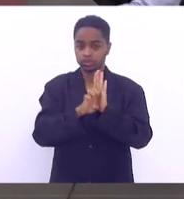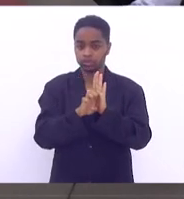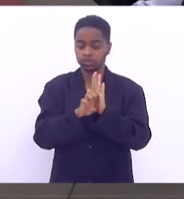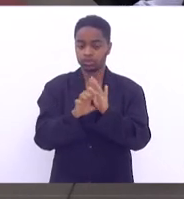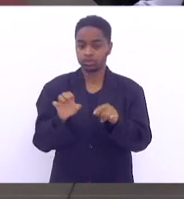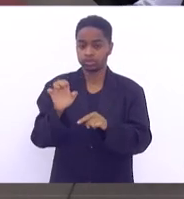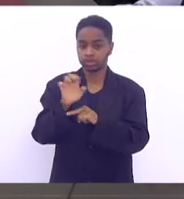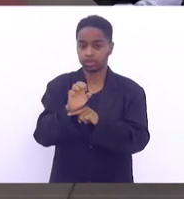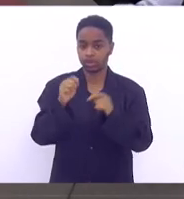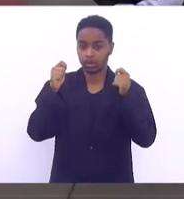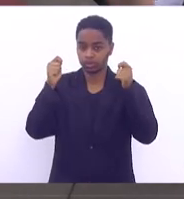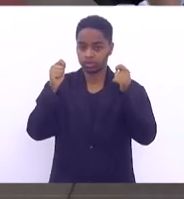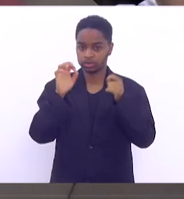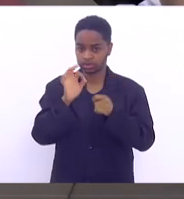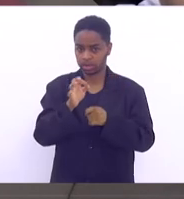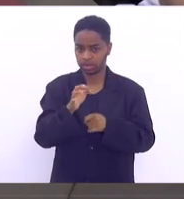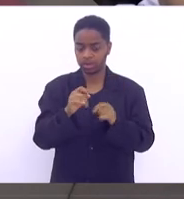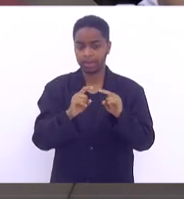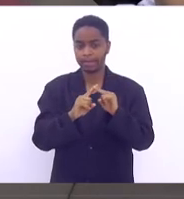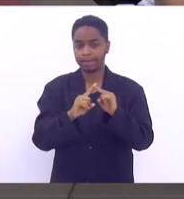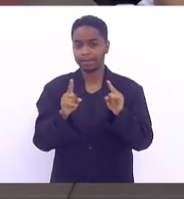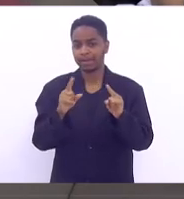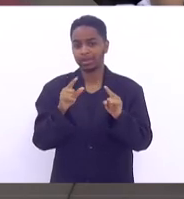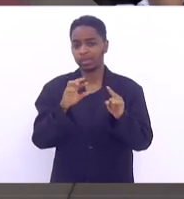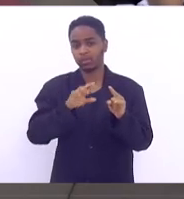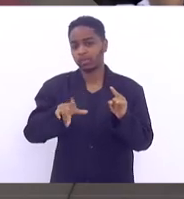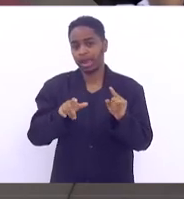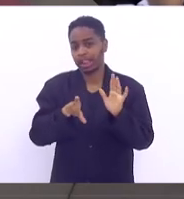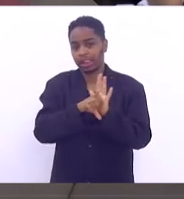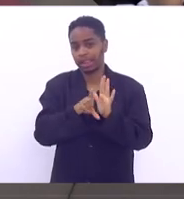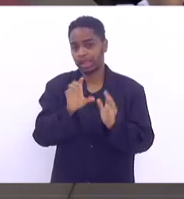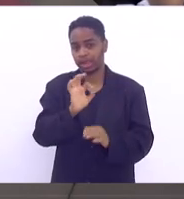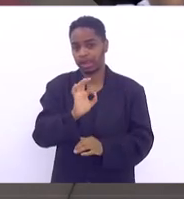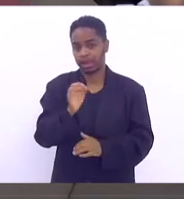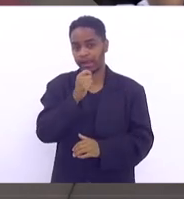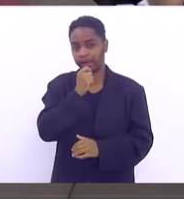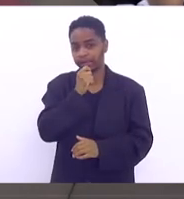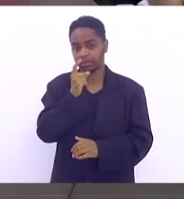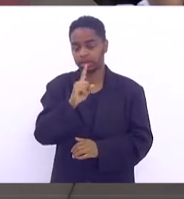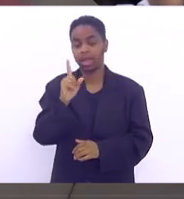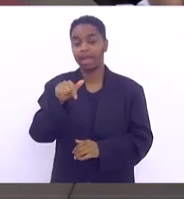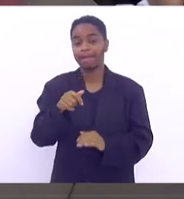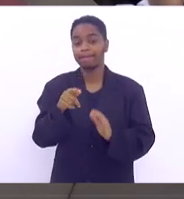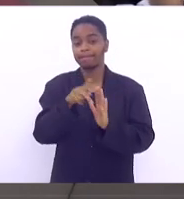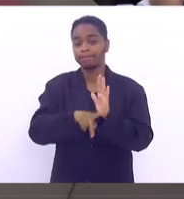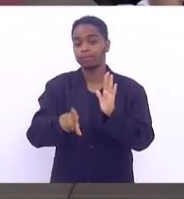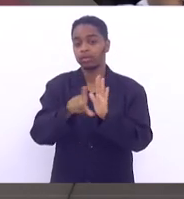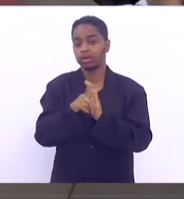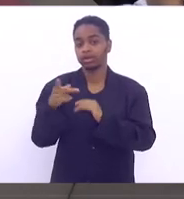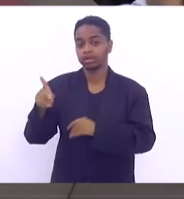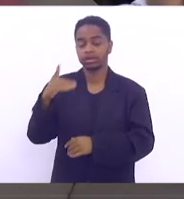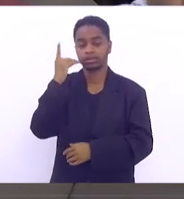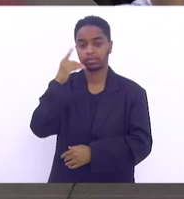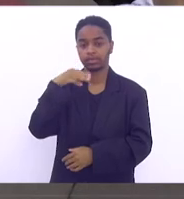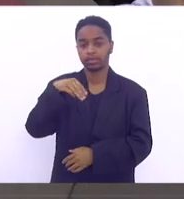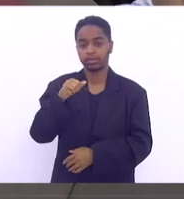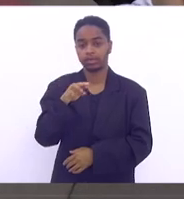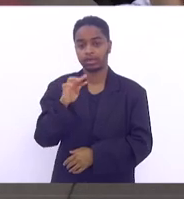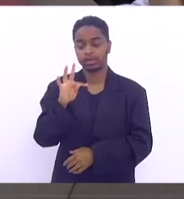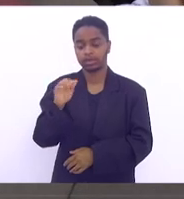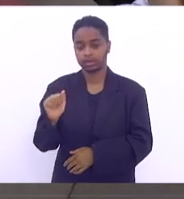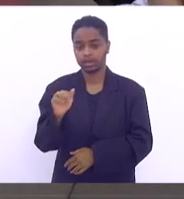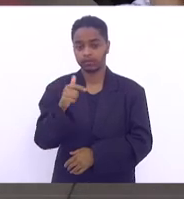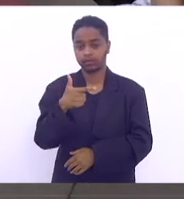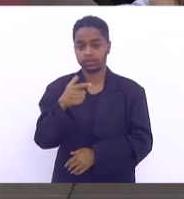mas não foi convertido em lei ainda. Na verdade, é um PL da deputada Marta Rocha, é o